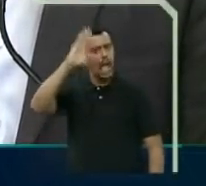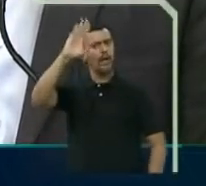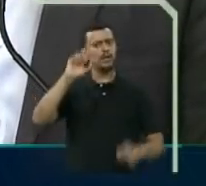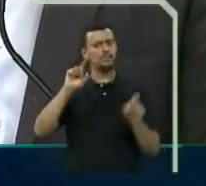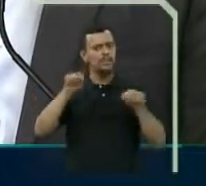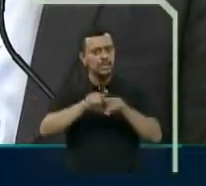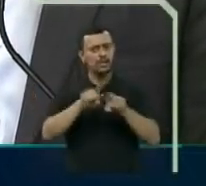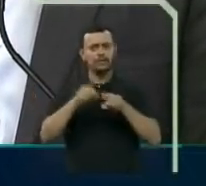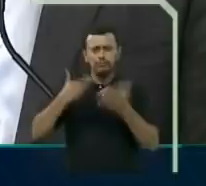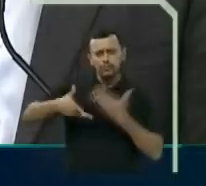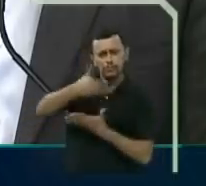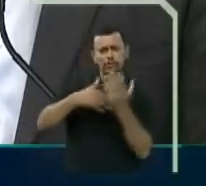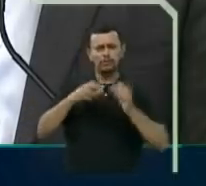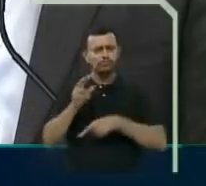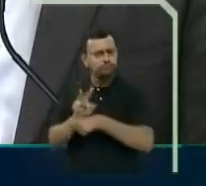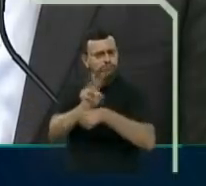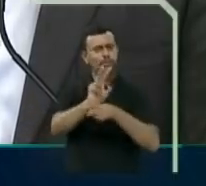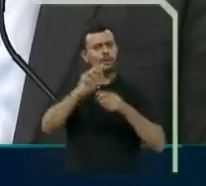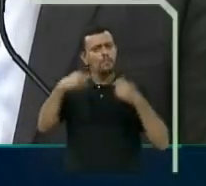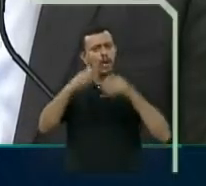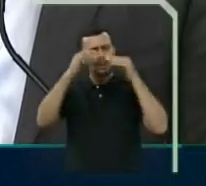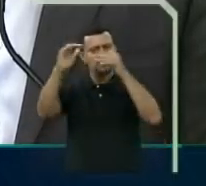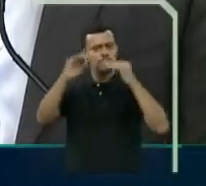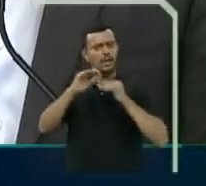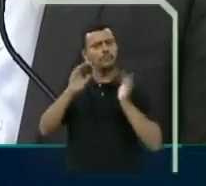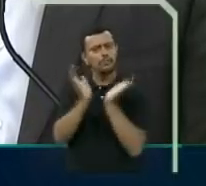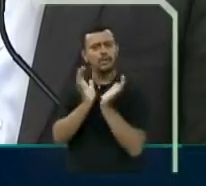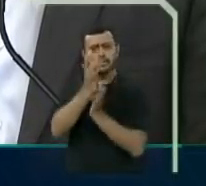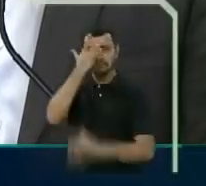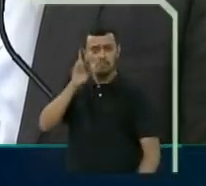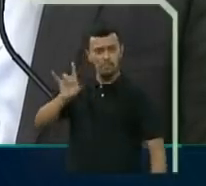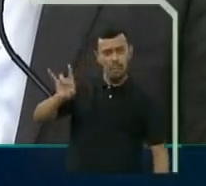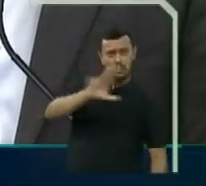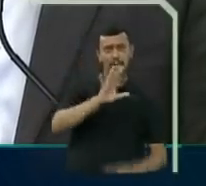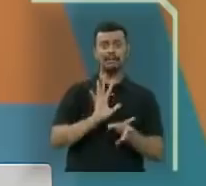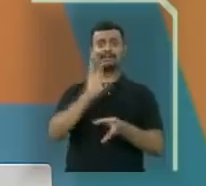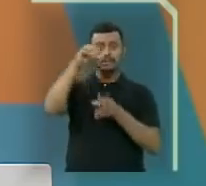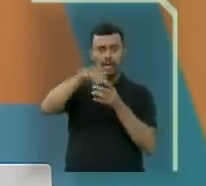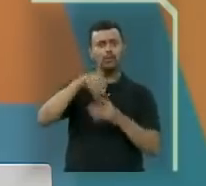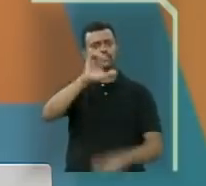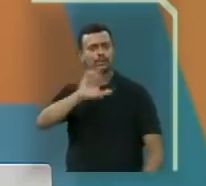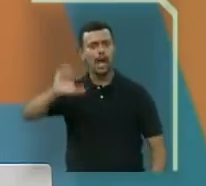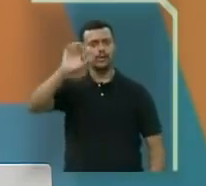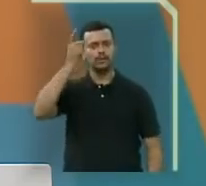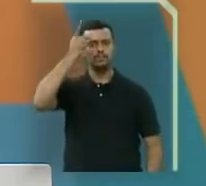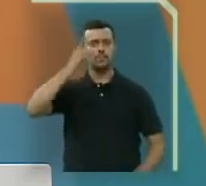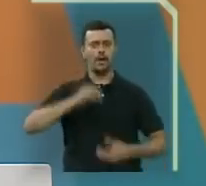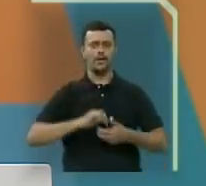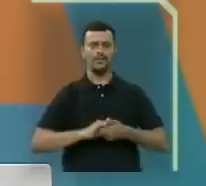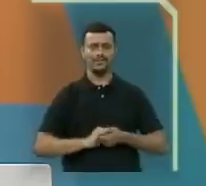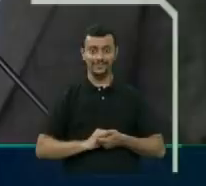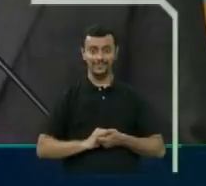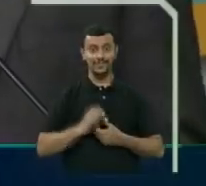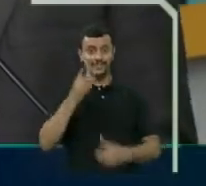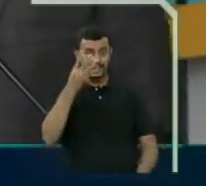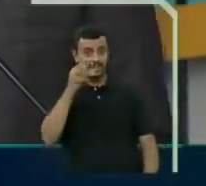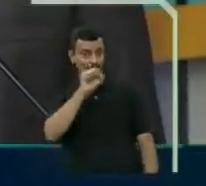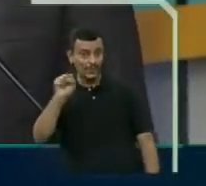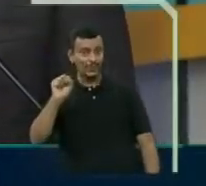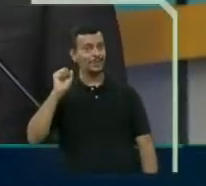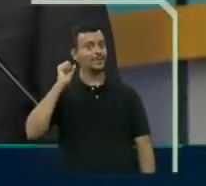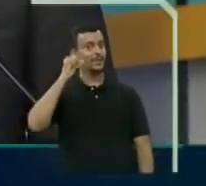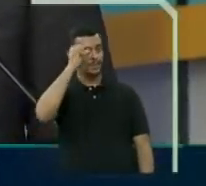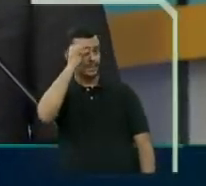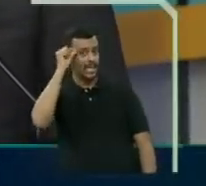ampliado e também vamos respeitar, sobretudo, a condição de cada policial no estado de São Paulo. 30 segundos, Marcelo Cândido. O problema